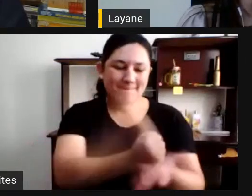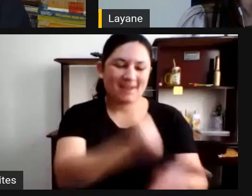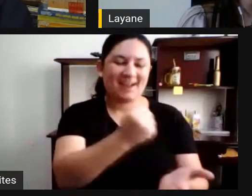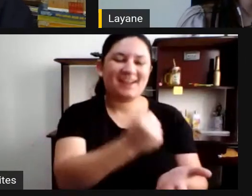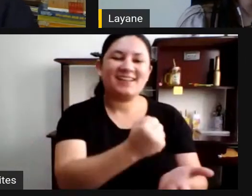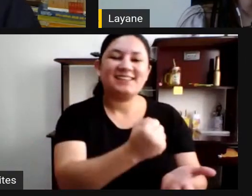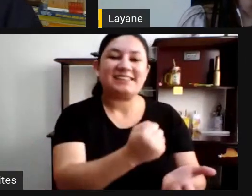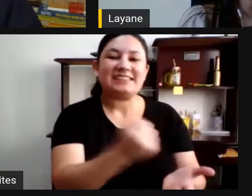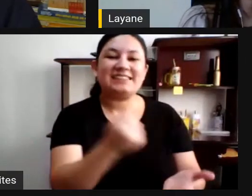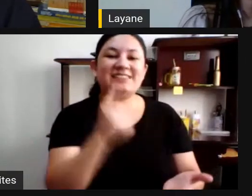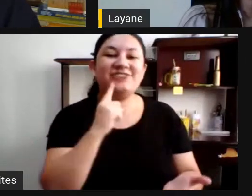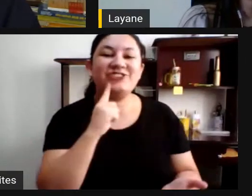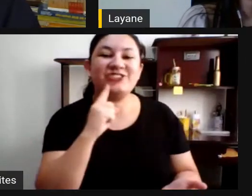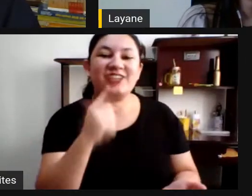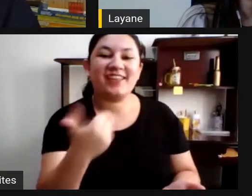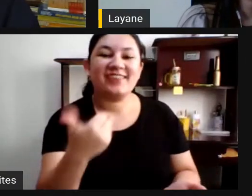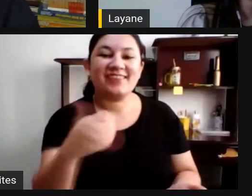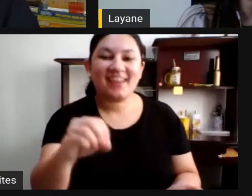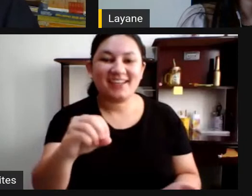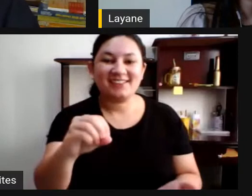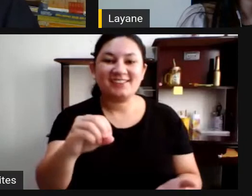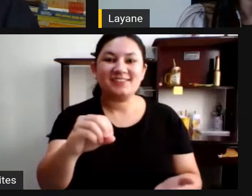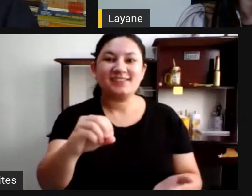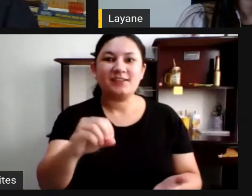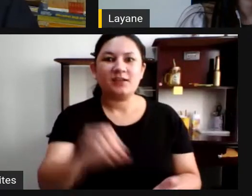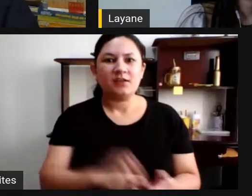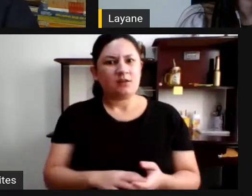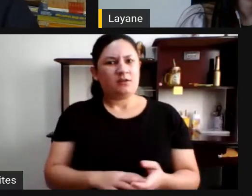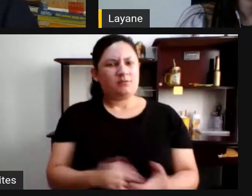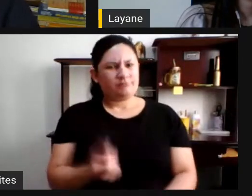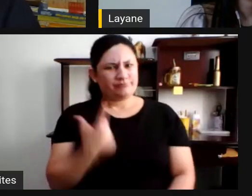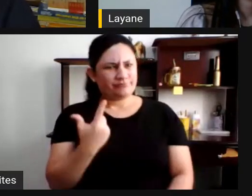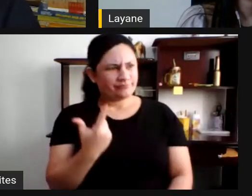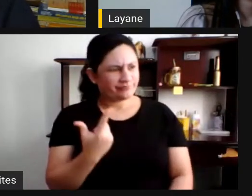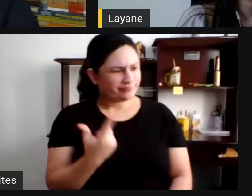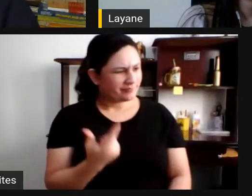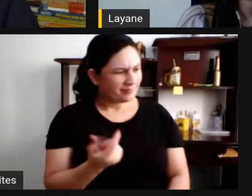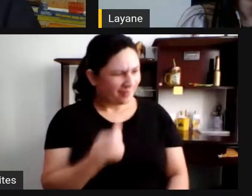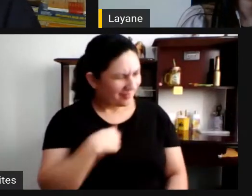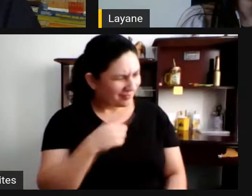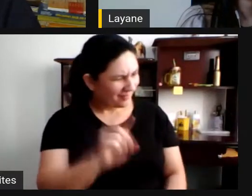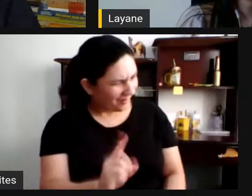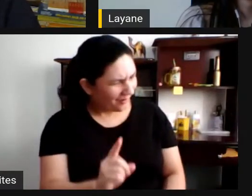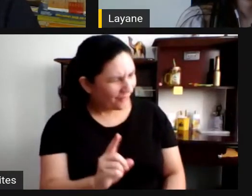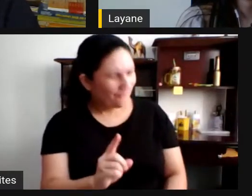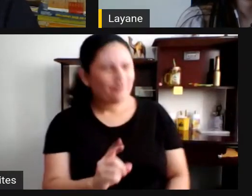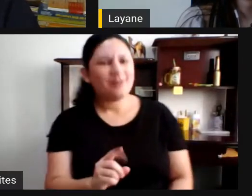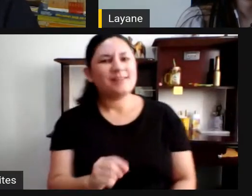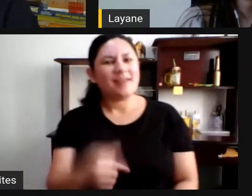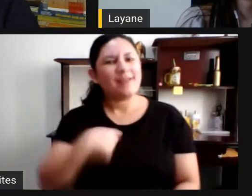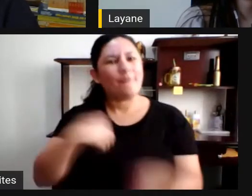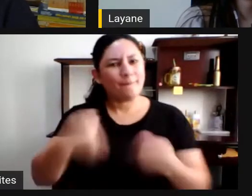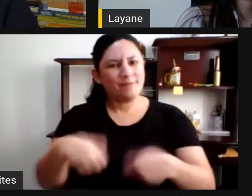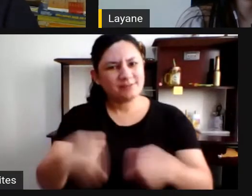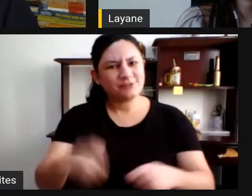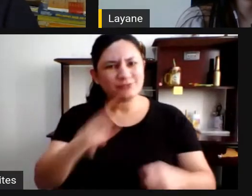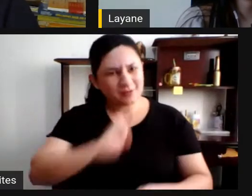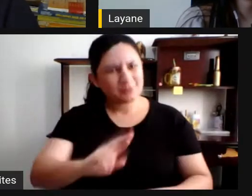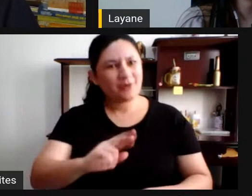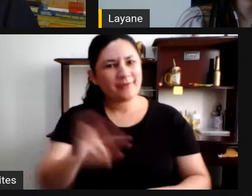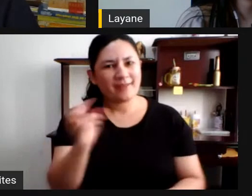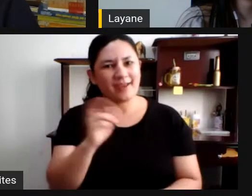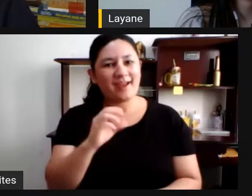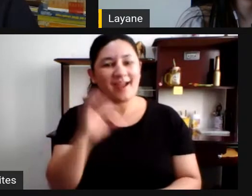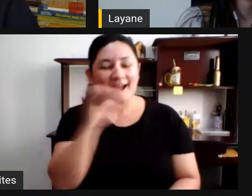vocês vejam que ele era muito rigoroso com o fato de se eu recebi uma carta eu devo responder essa carta